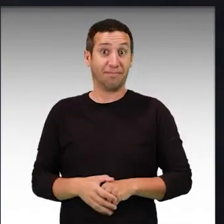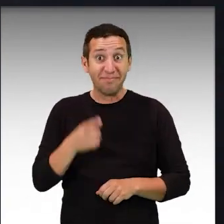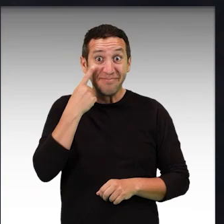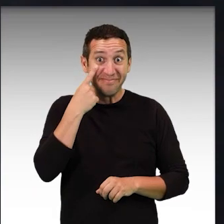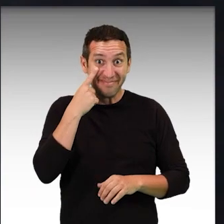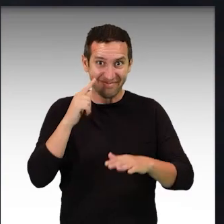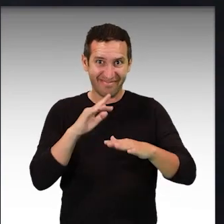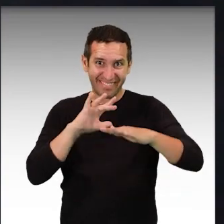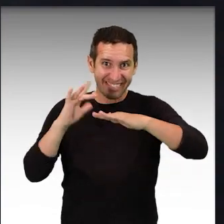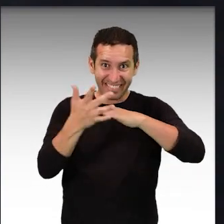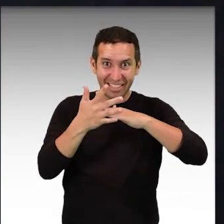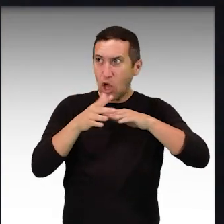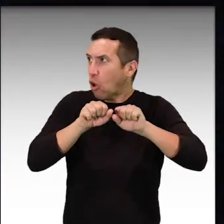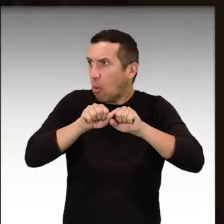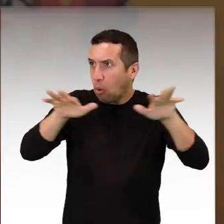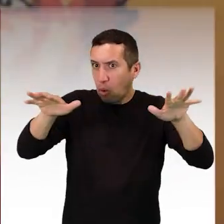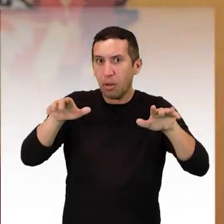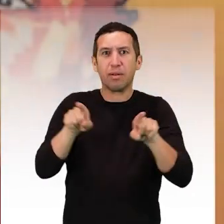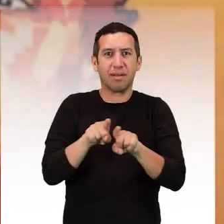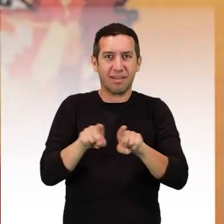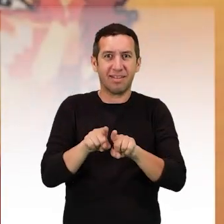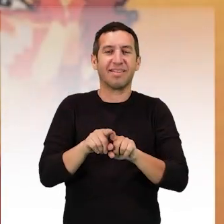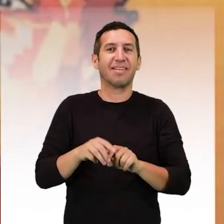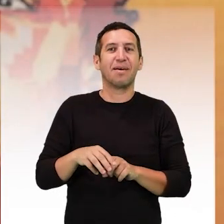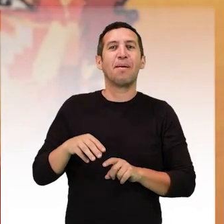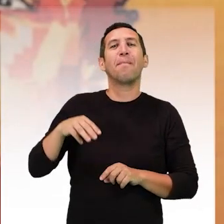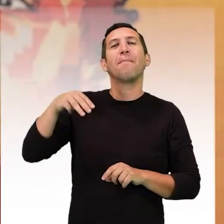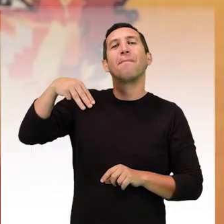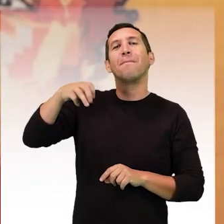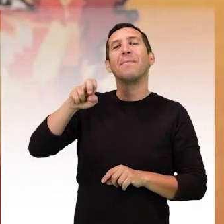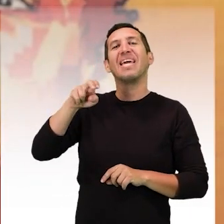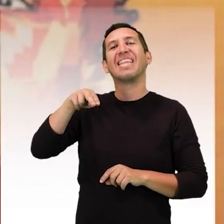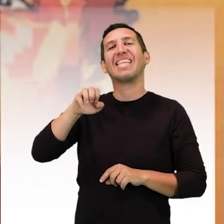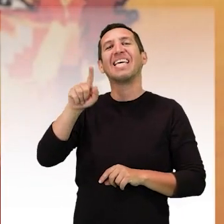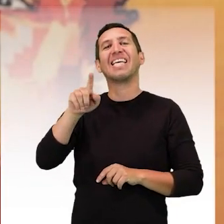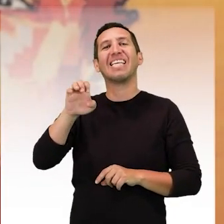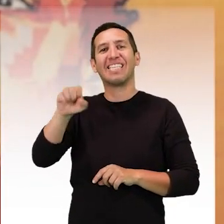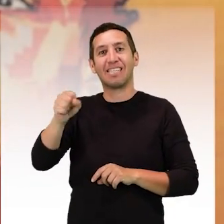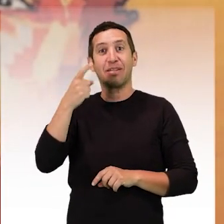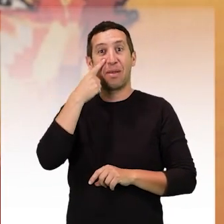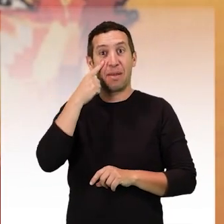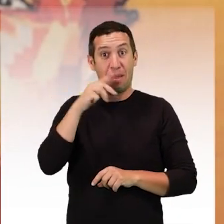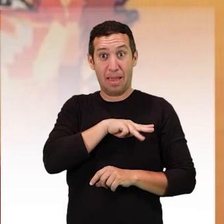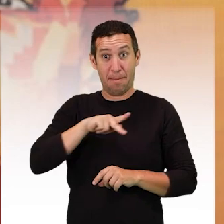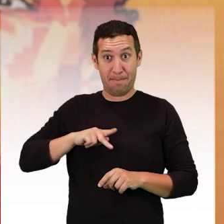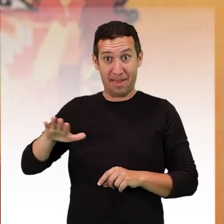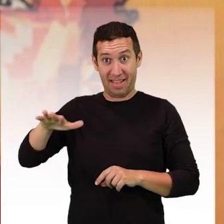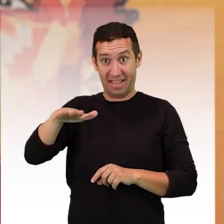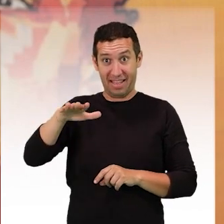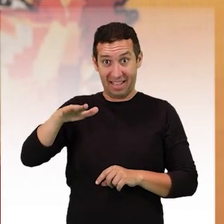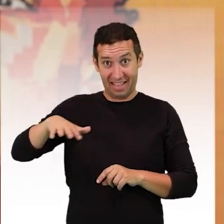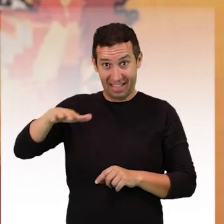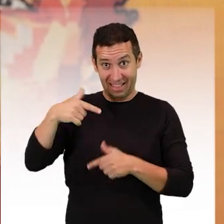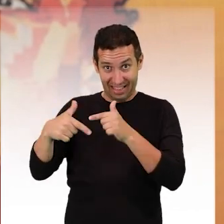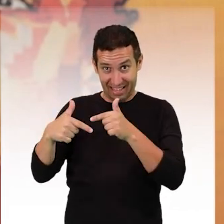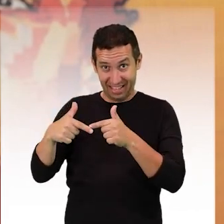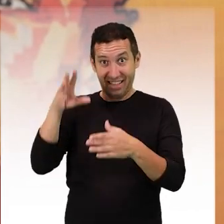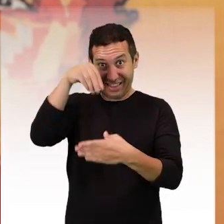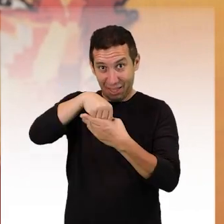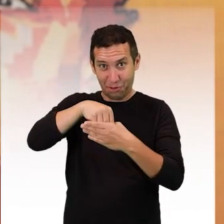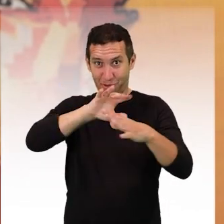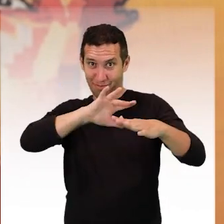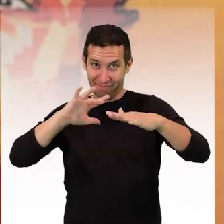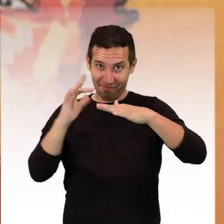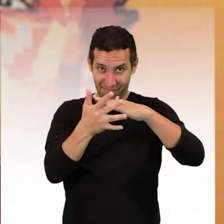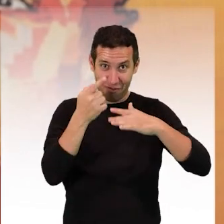a níveis cada vez mais justos. Vamos ver agora o que movimentou as redes sociais nesse mês? A Sabrine Menezes traz todos